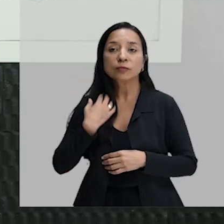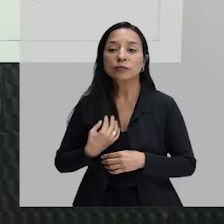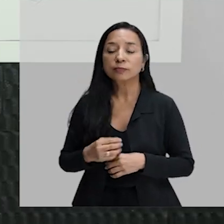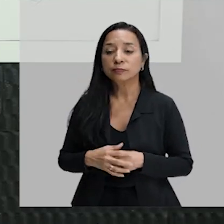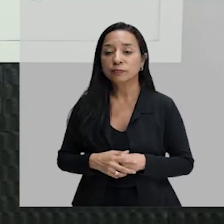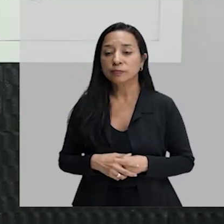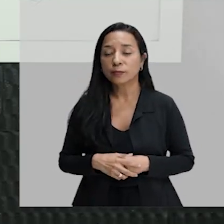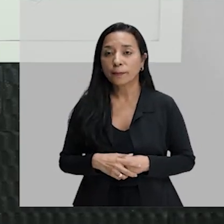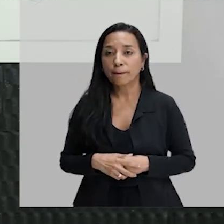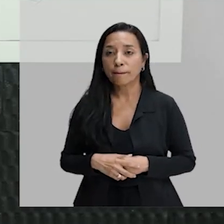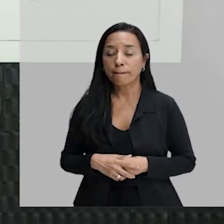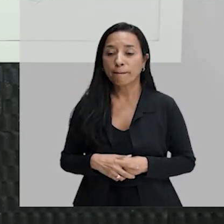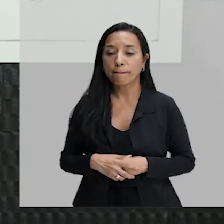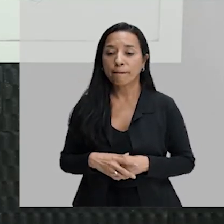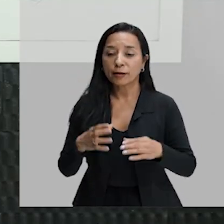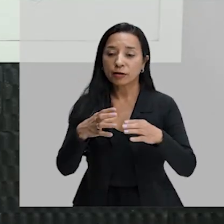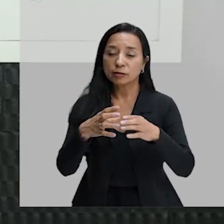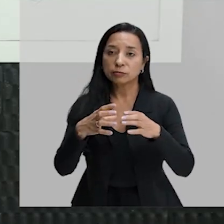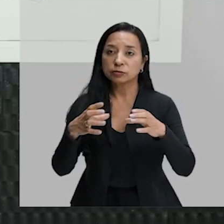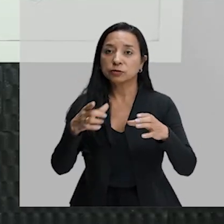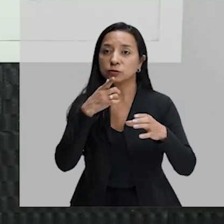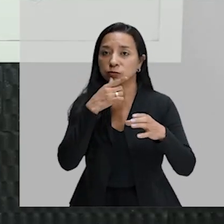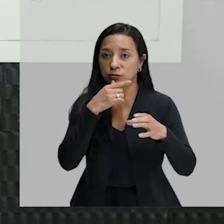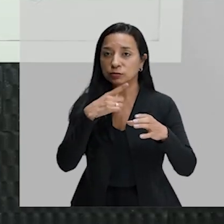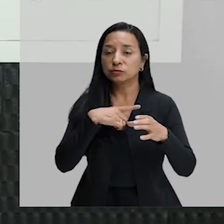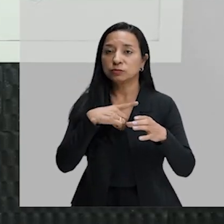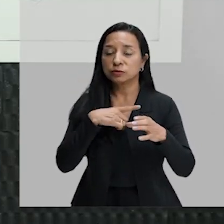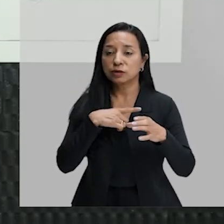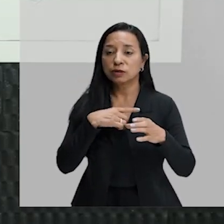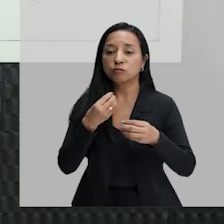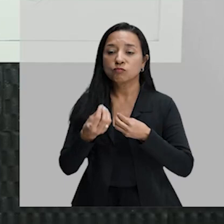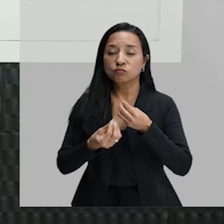líquidos, nós vamos ter uma situação